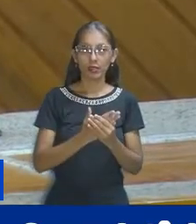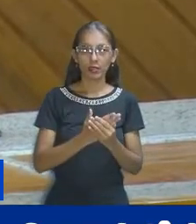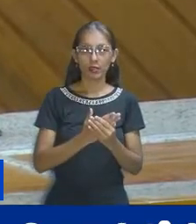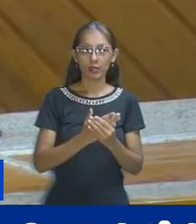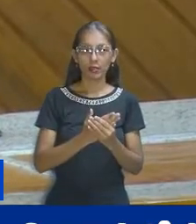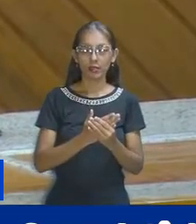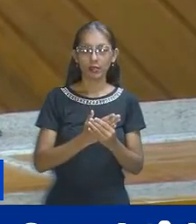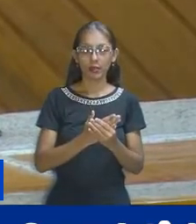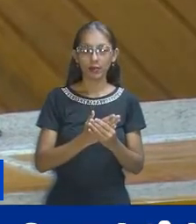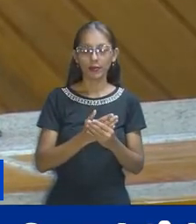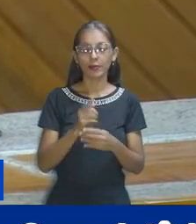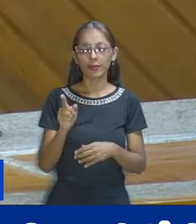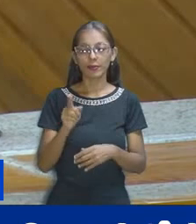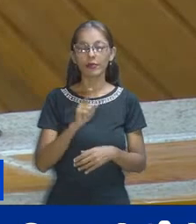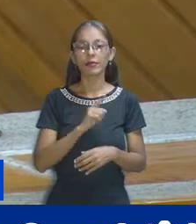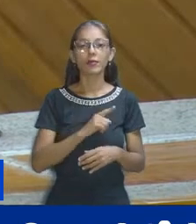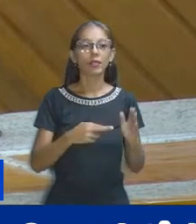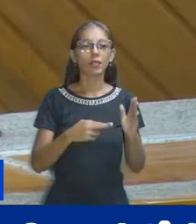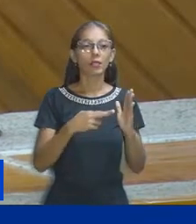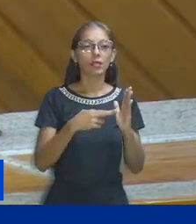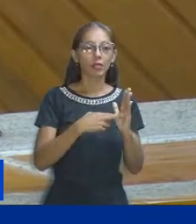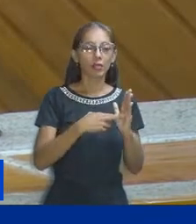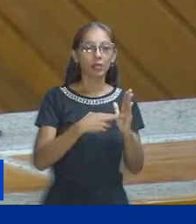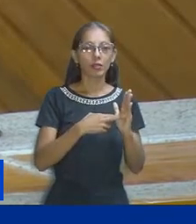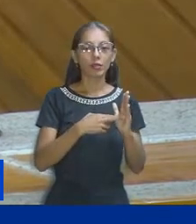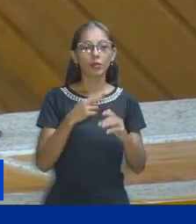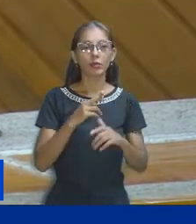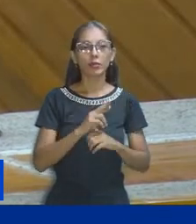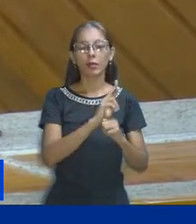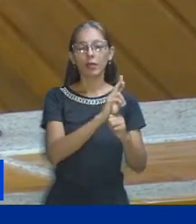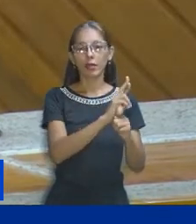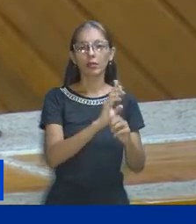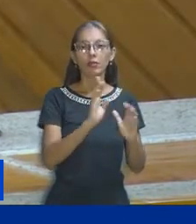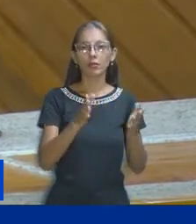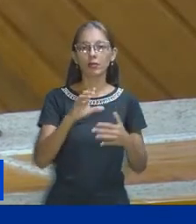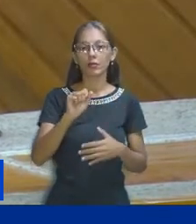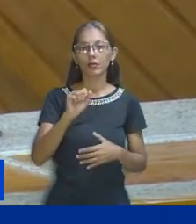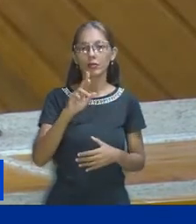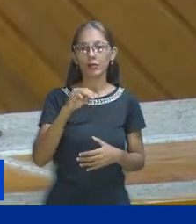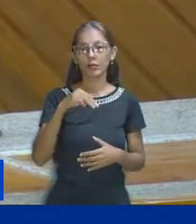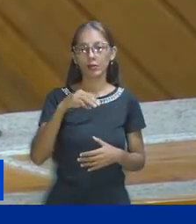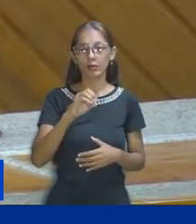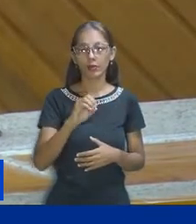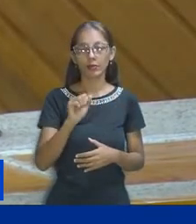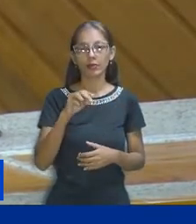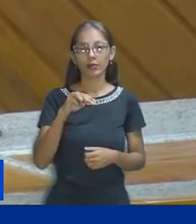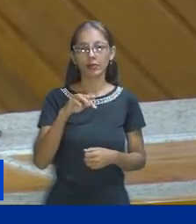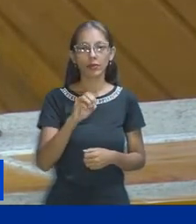não é, pelo eminente relator, desembargador Carmo Antônio, que é um magistrado experiente,